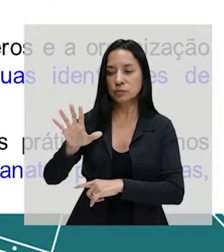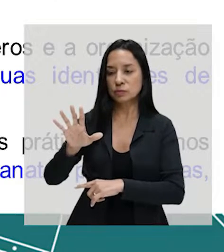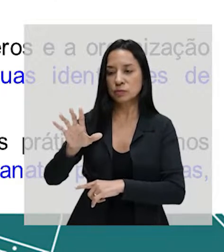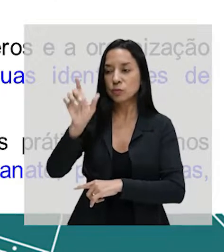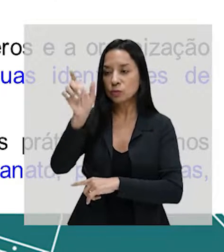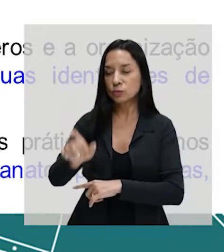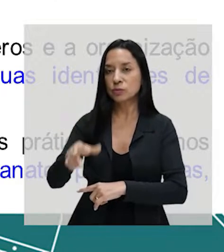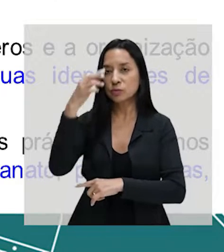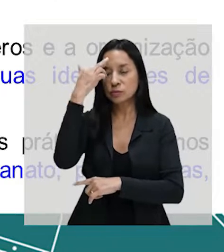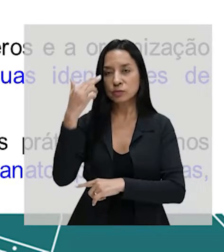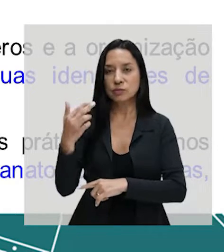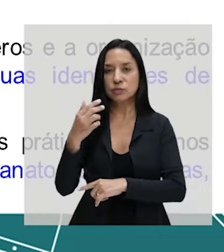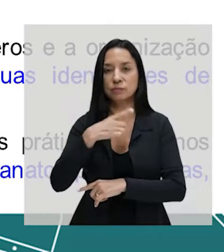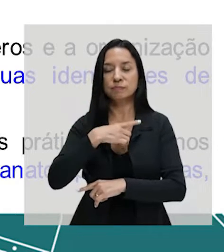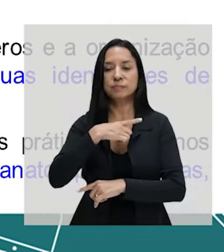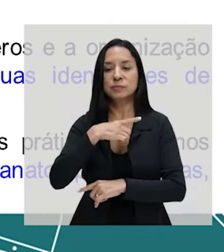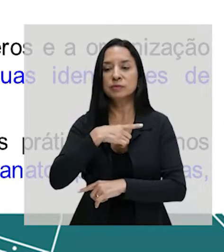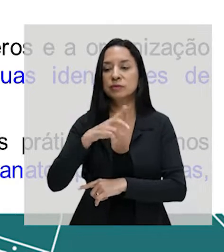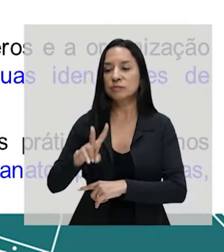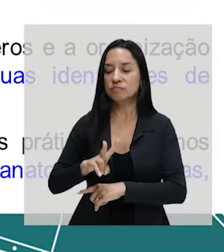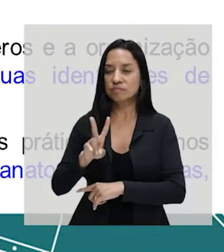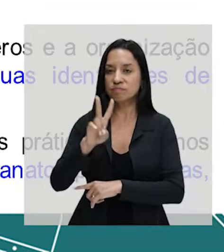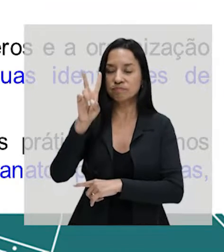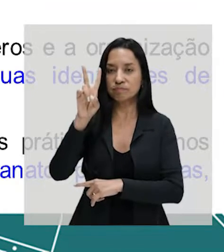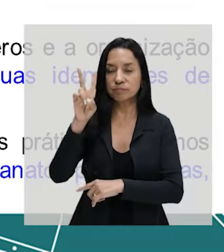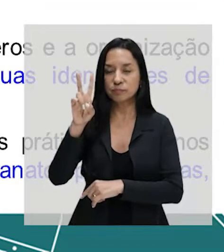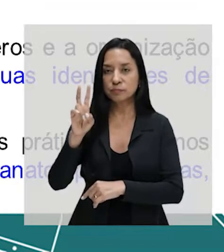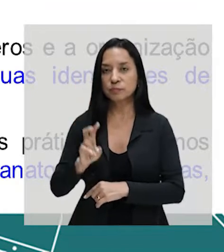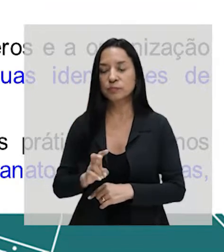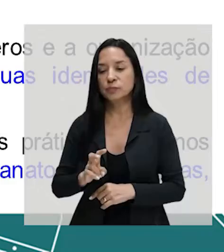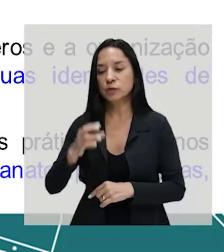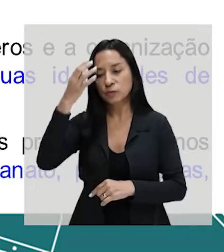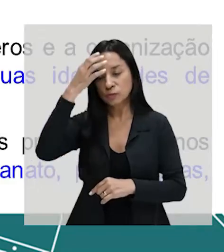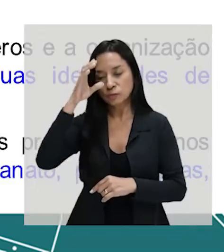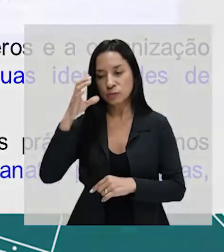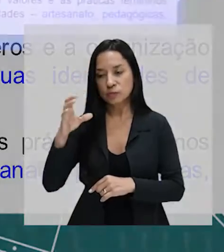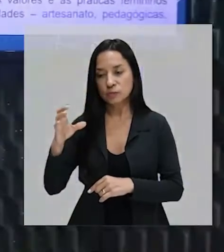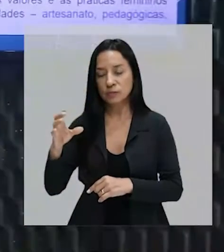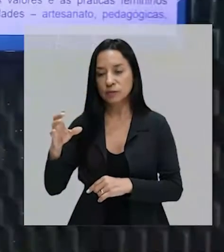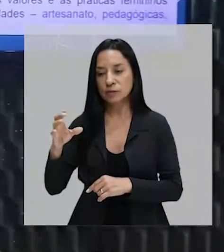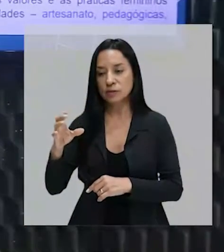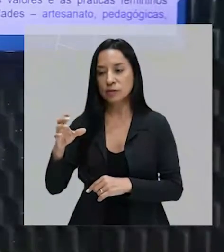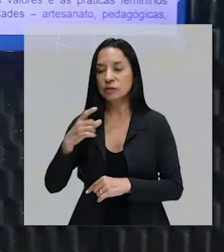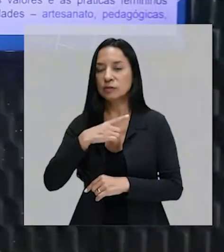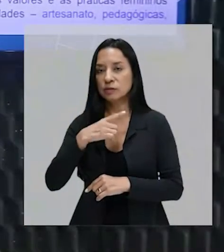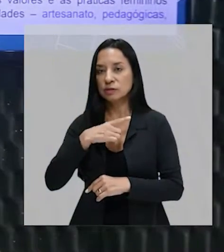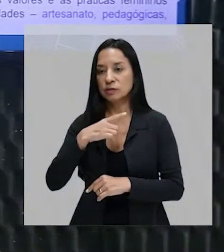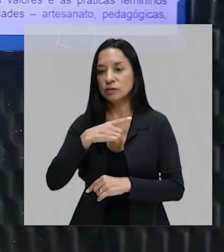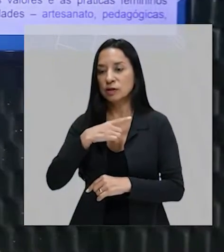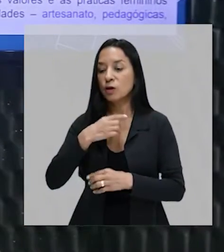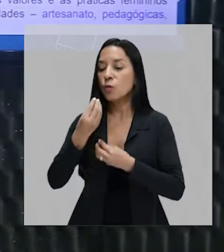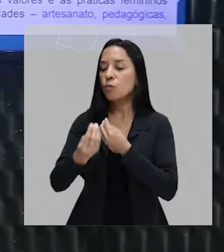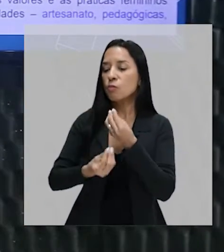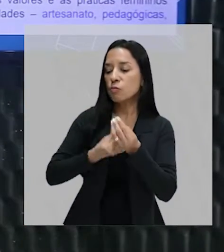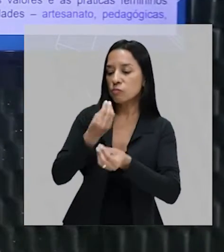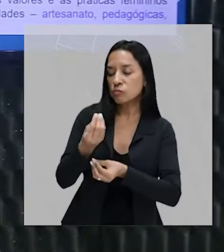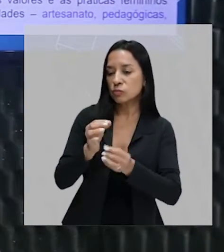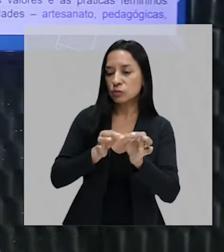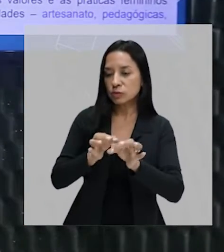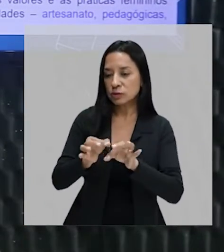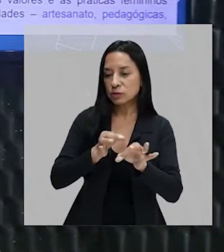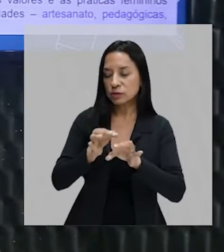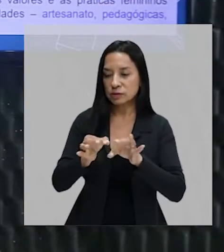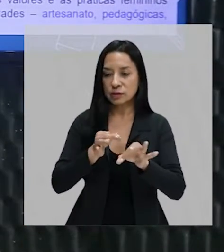sujeitos históricos que tinham seus valores culturais que tirou a sua forma de se organizar